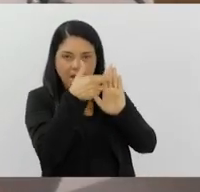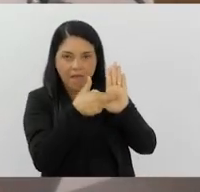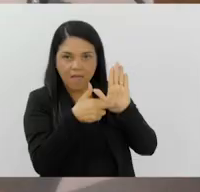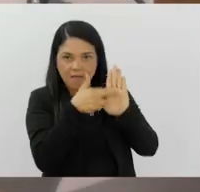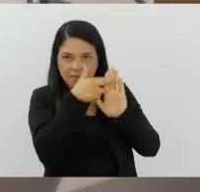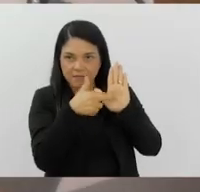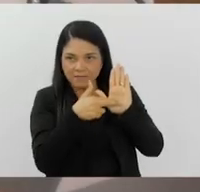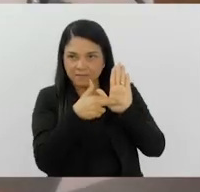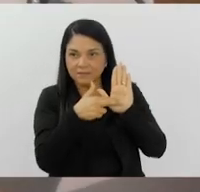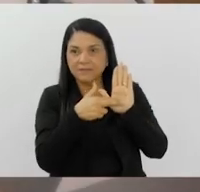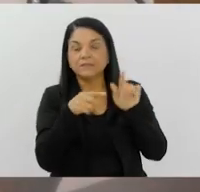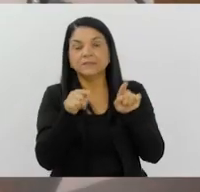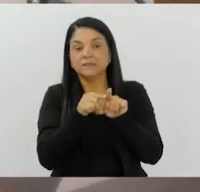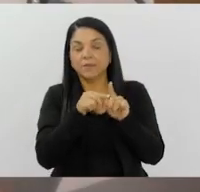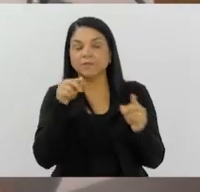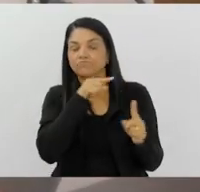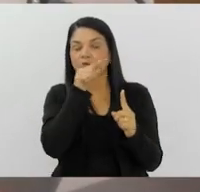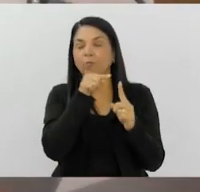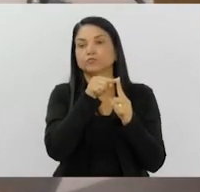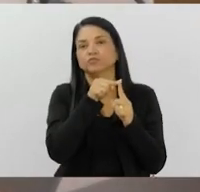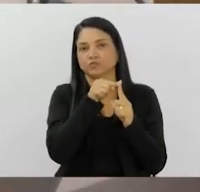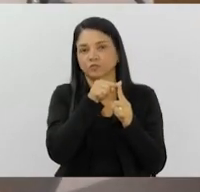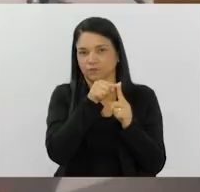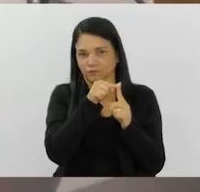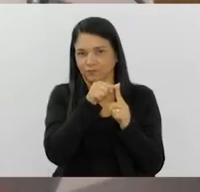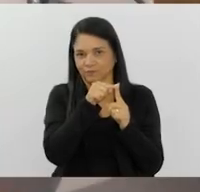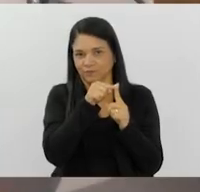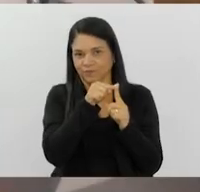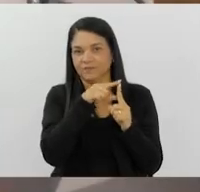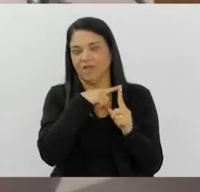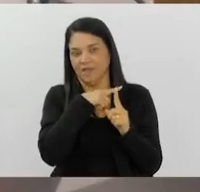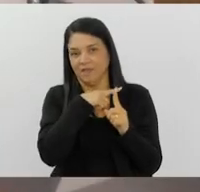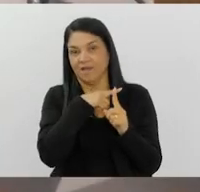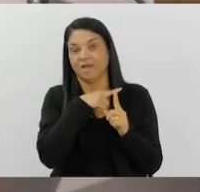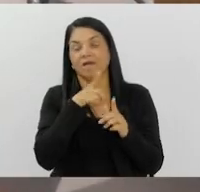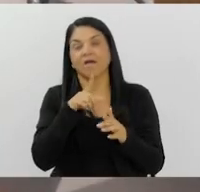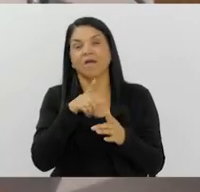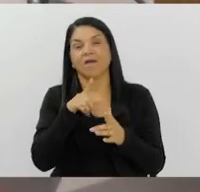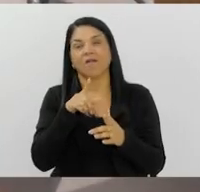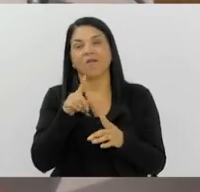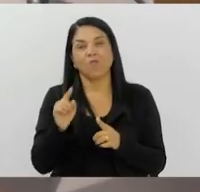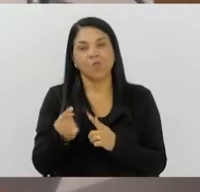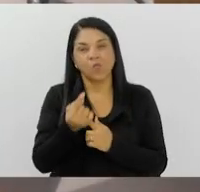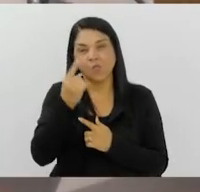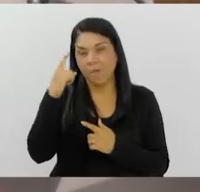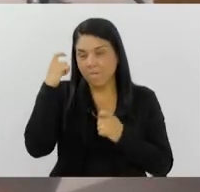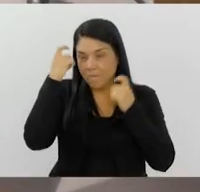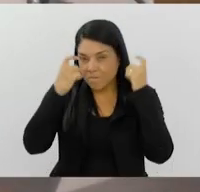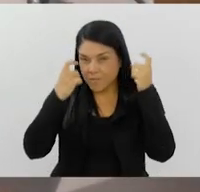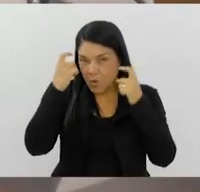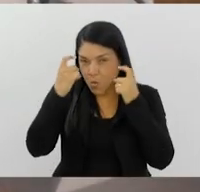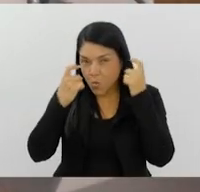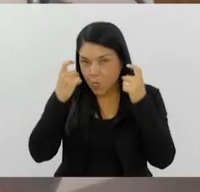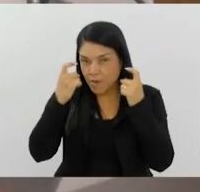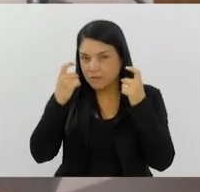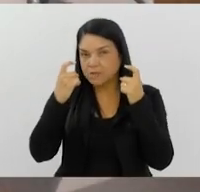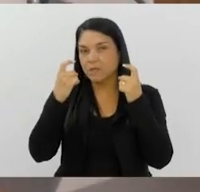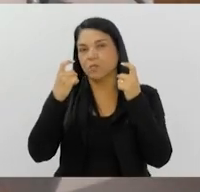vincule também a sua finalidade um uma das das dificuldades ou melhor uma das preocupações